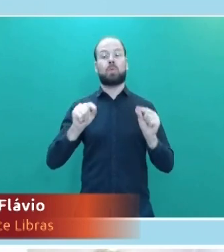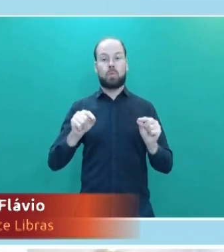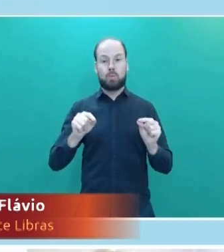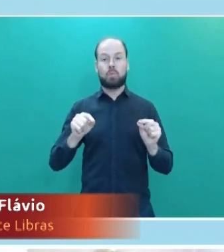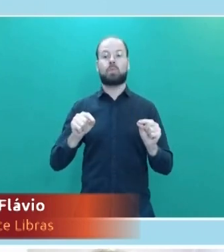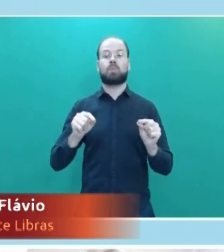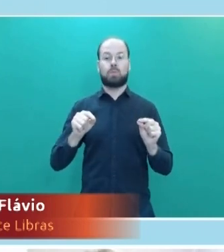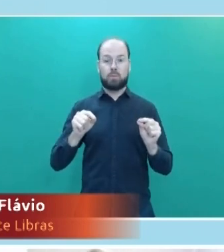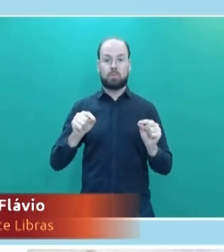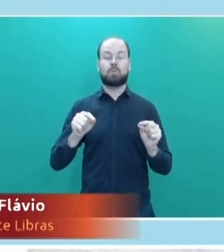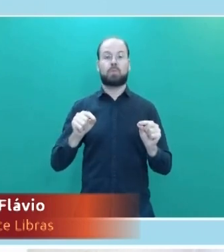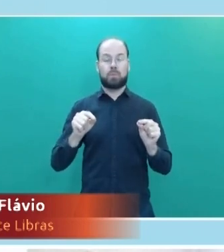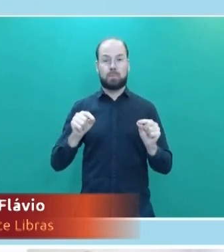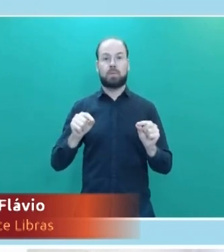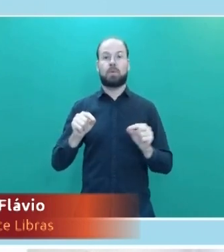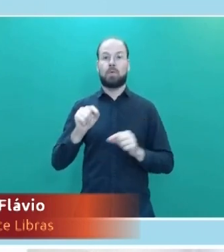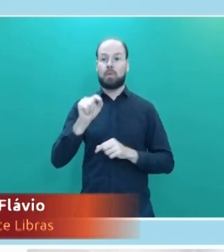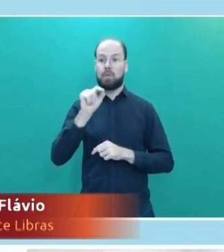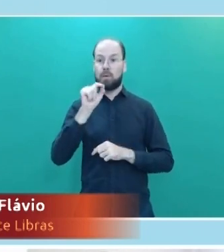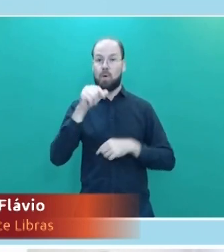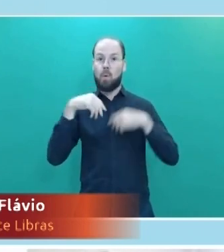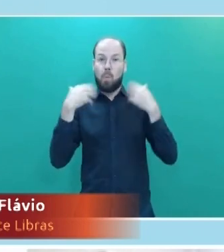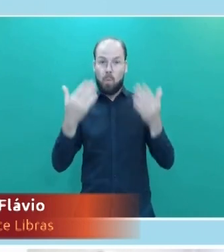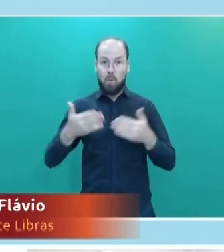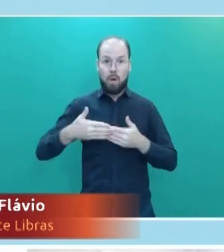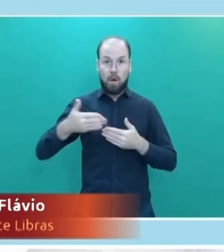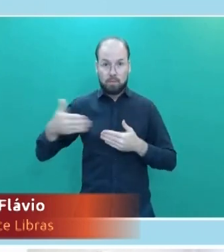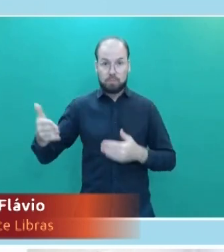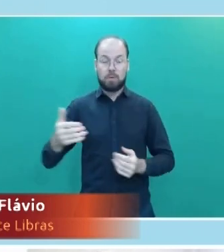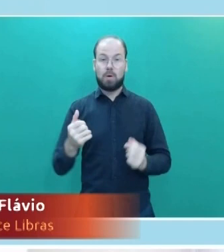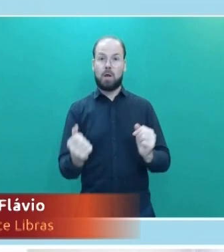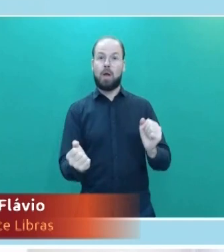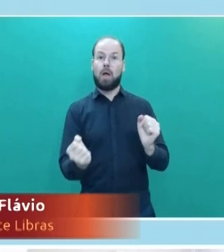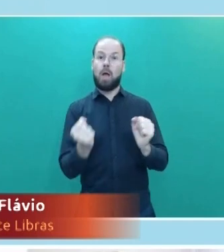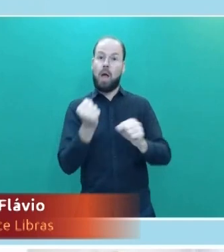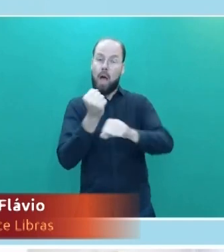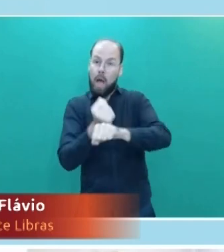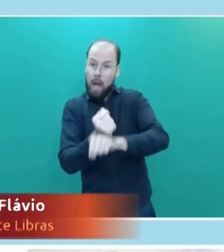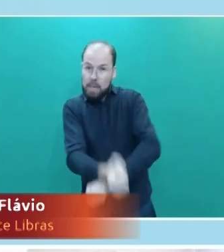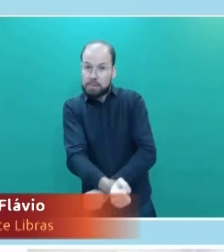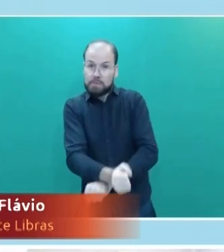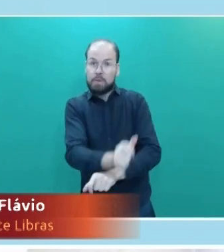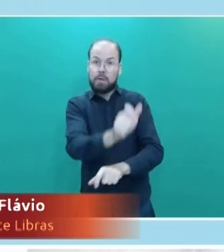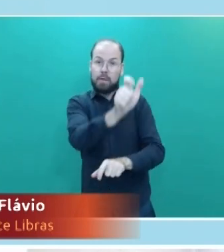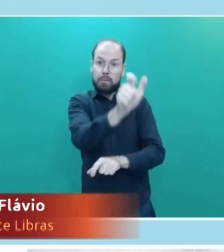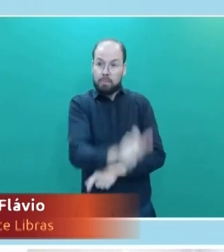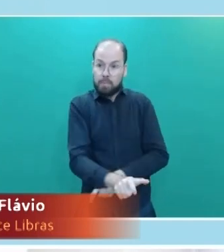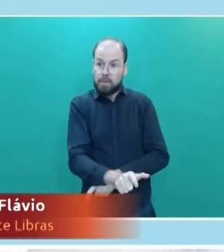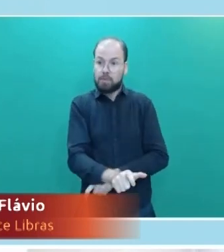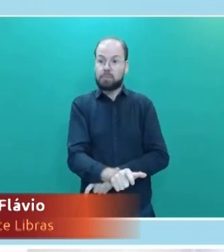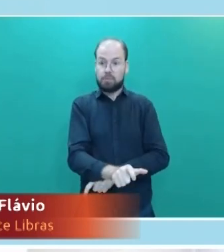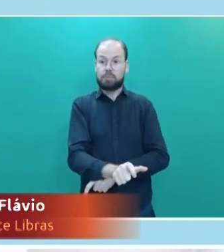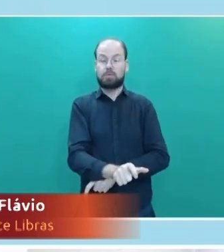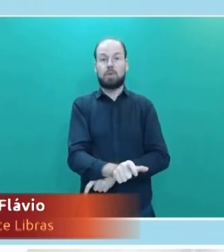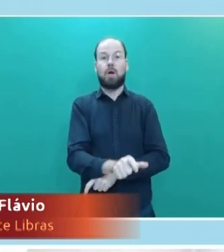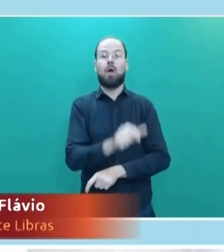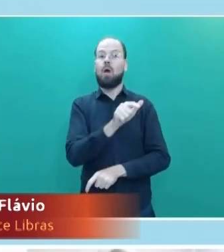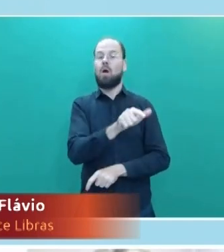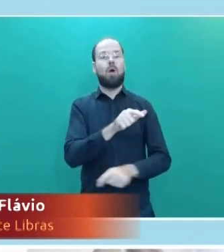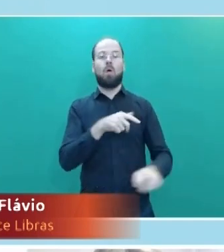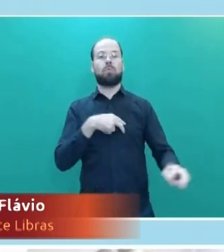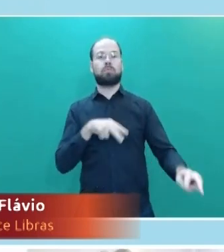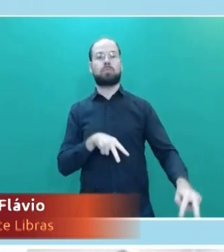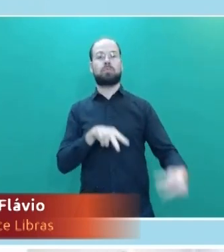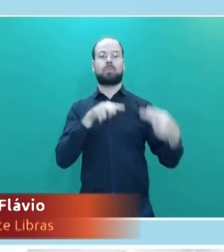que você só escraviza a pessoa que você não vê como seu semelhante. Então, se um